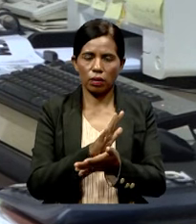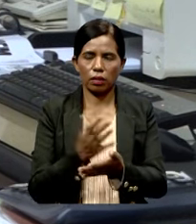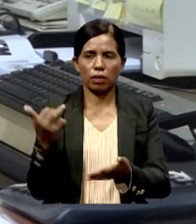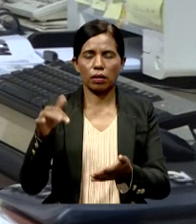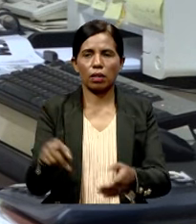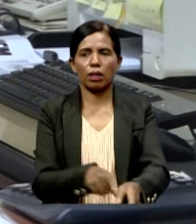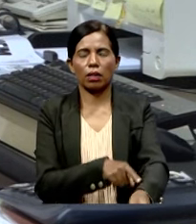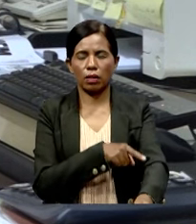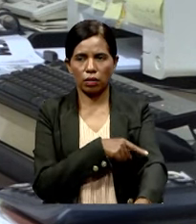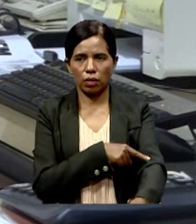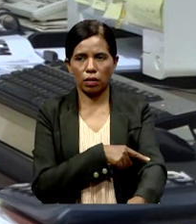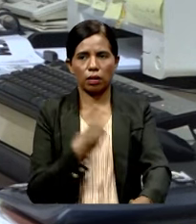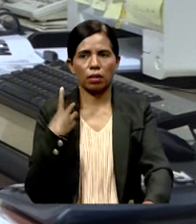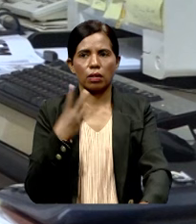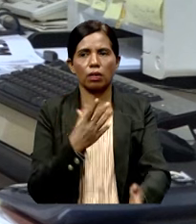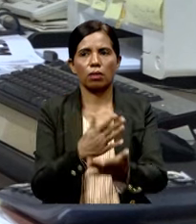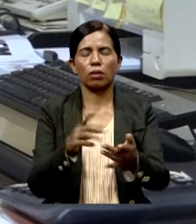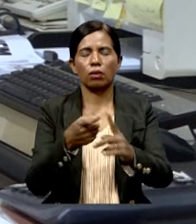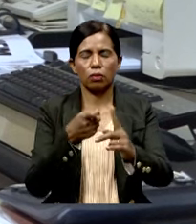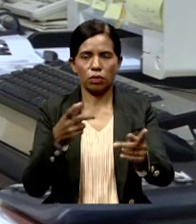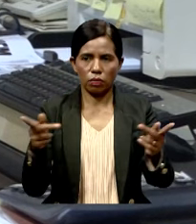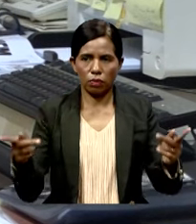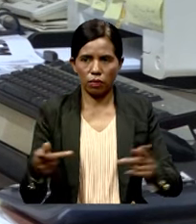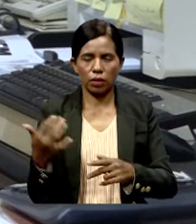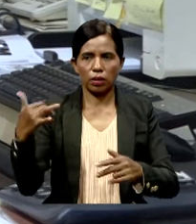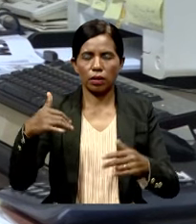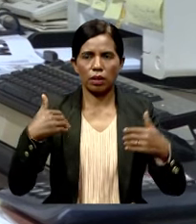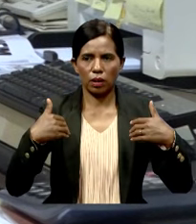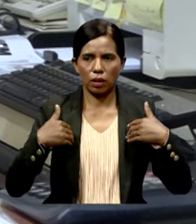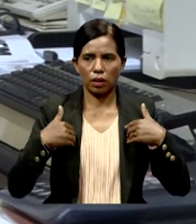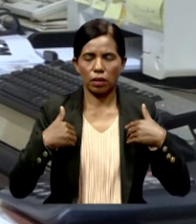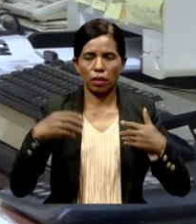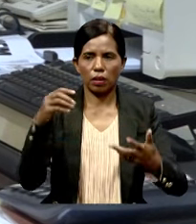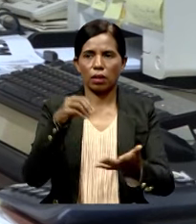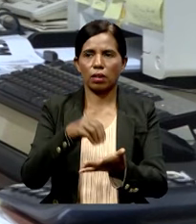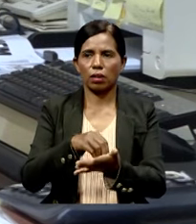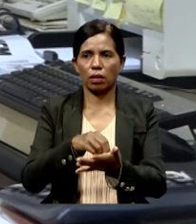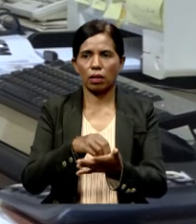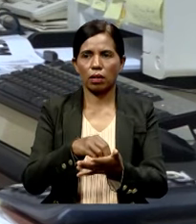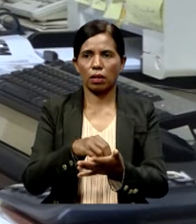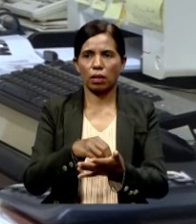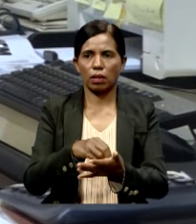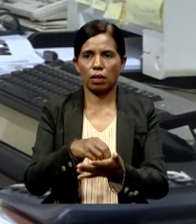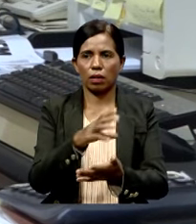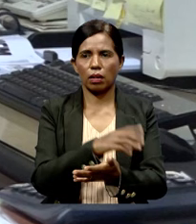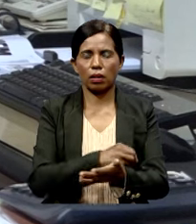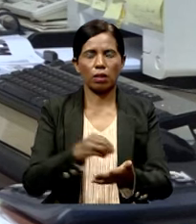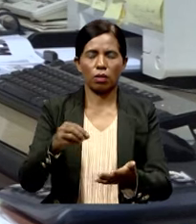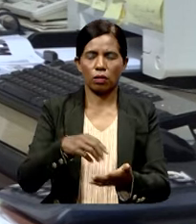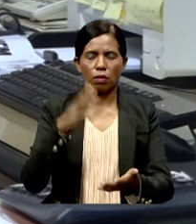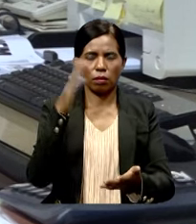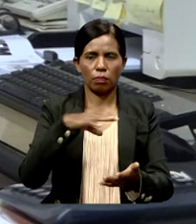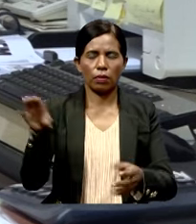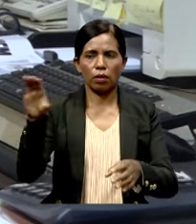né quando ita colo se fábrica né sira e sultância sira tau po basa de bedak sira